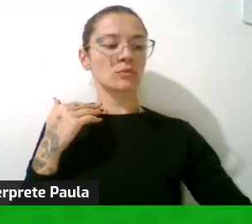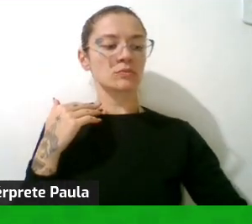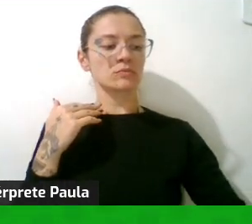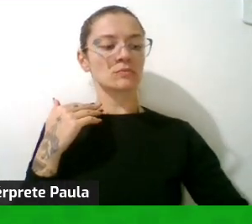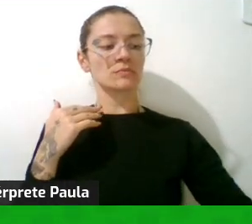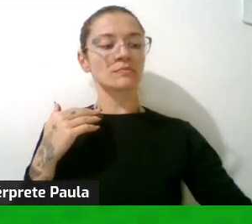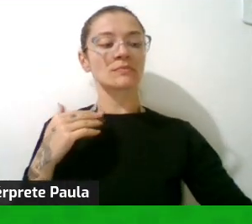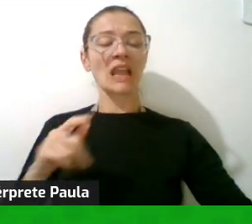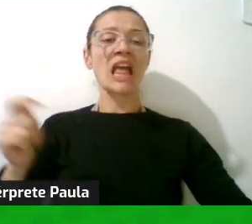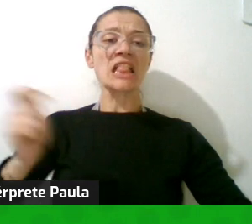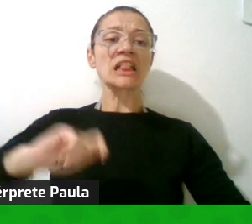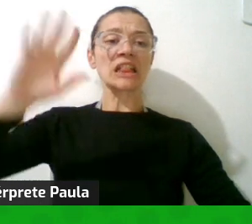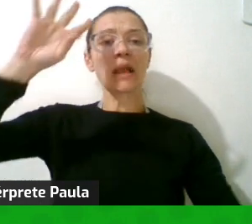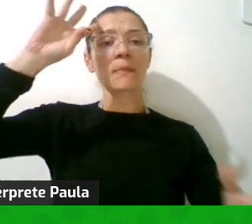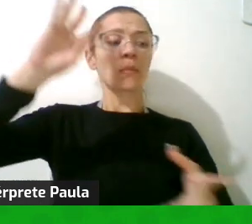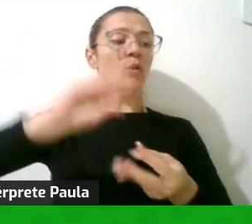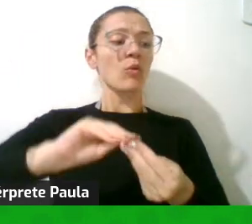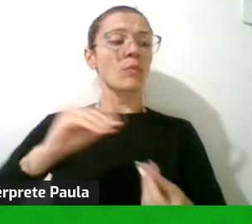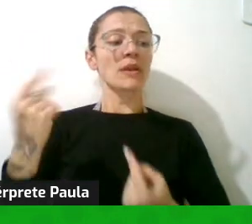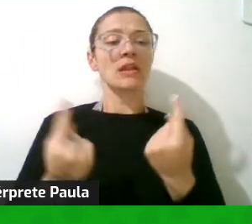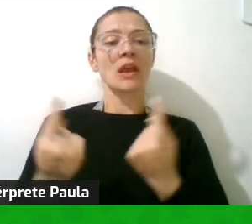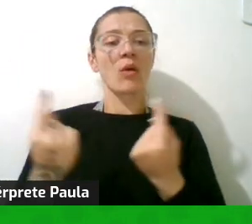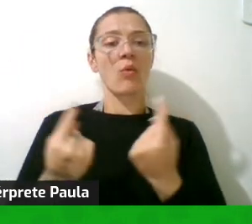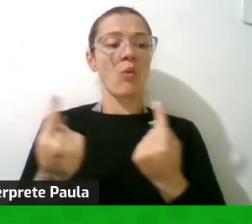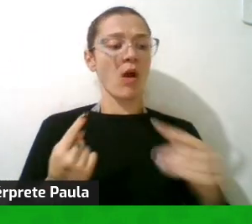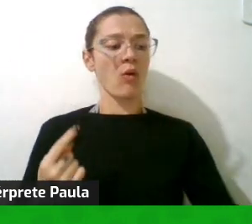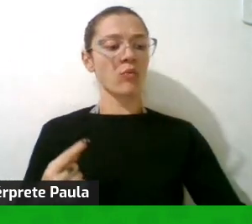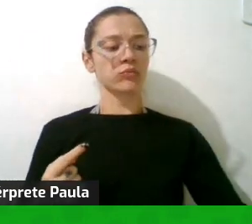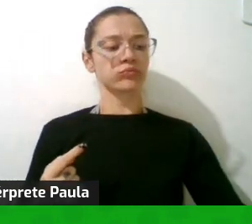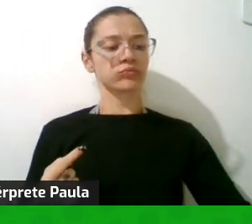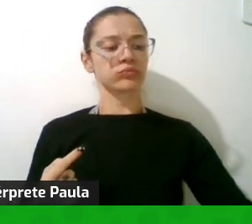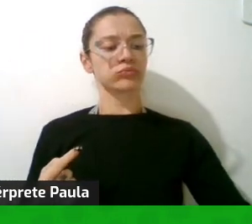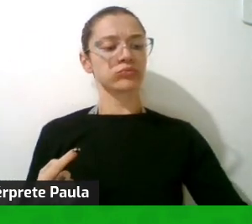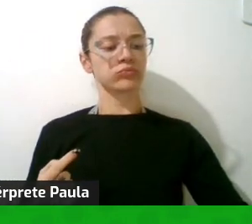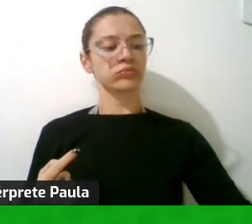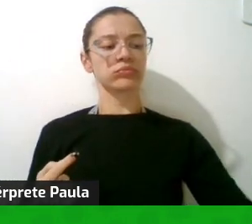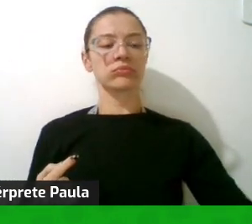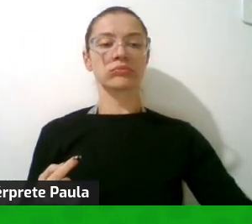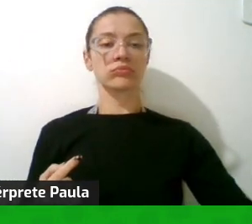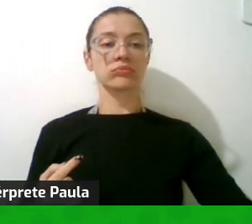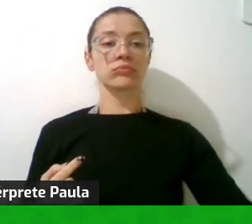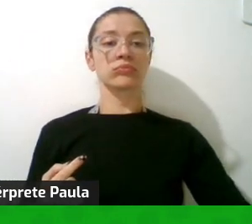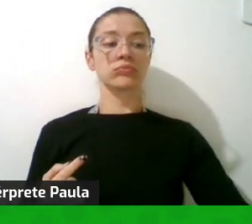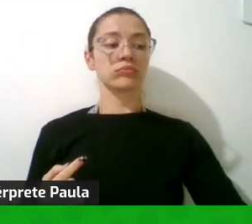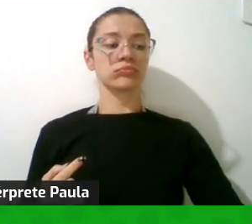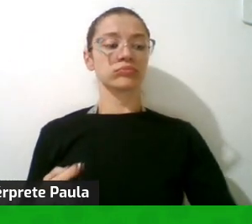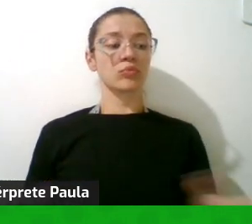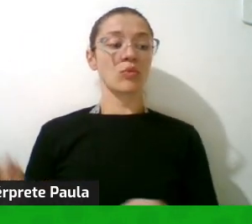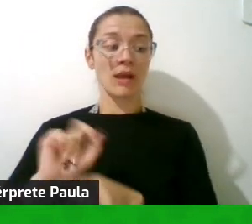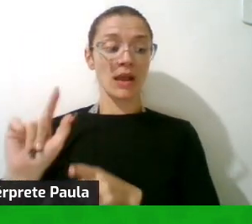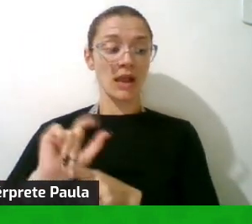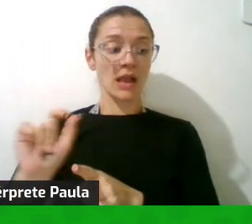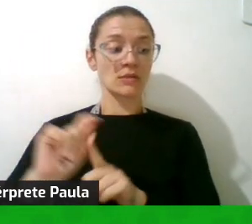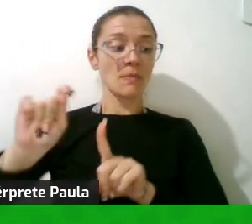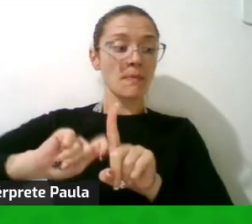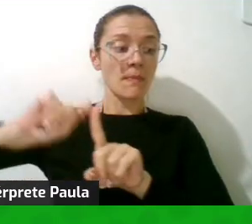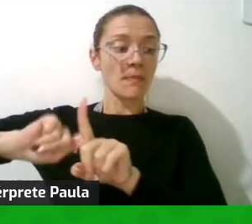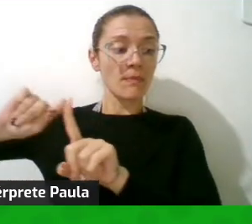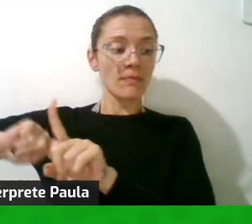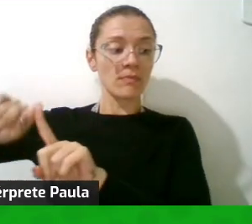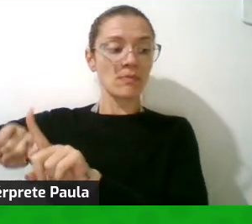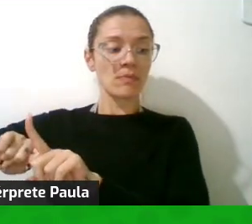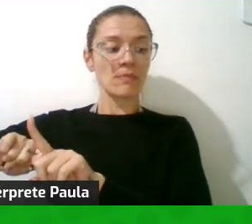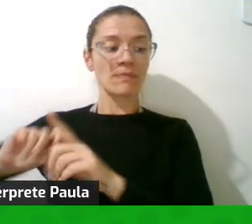onde que está cada um como que está meu cenário. Ou no caso dos gastos mensais, que inclusive eu já utilizei para o